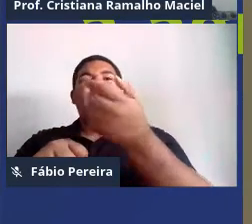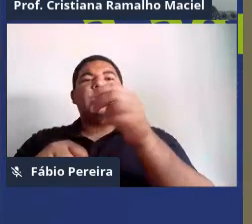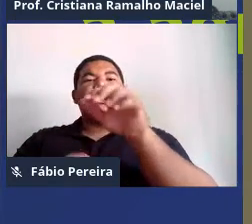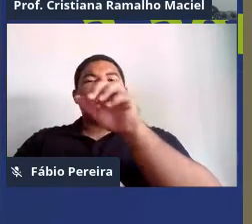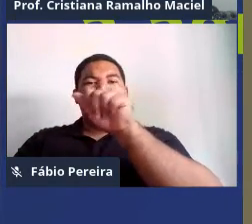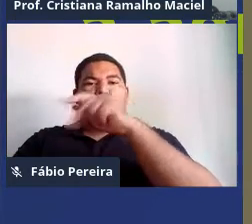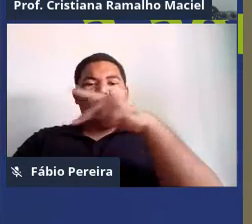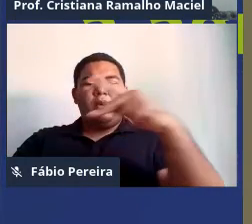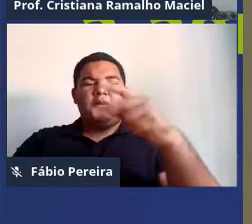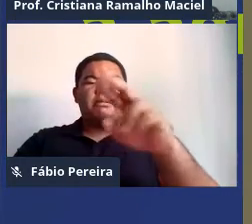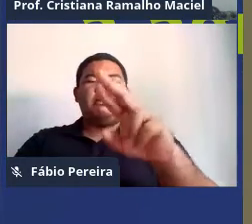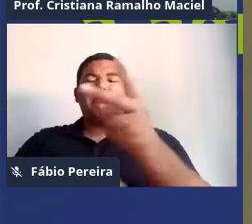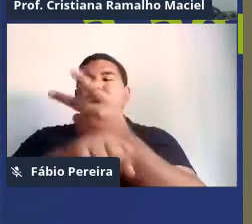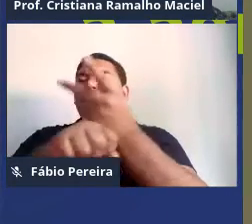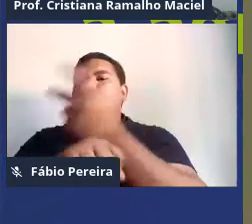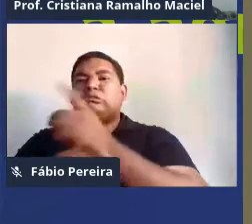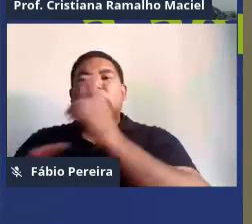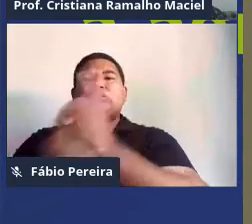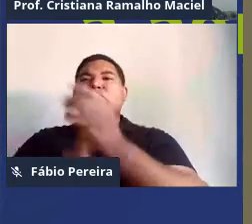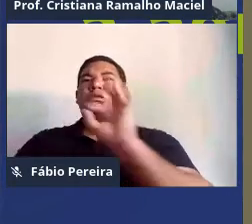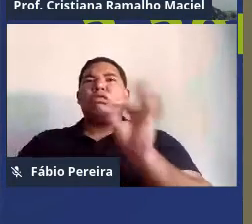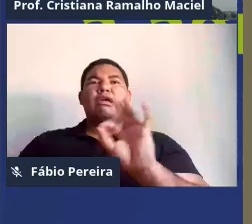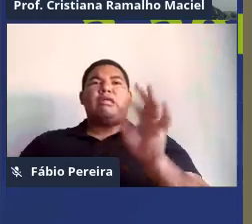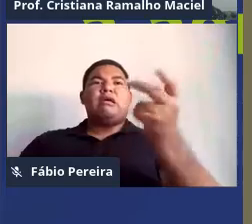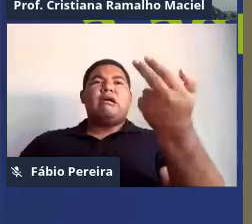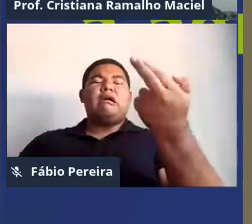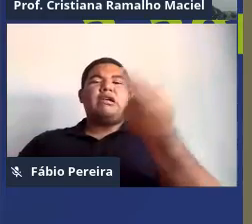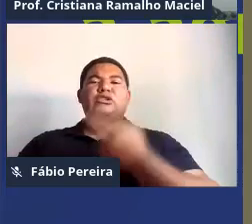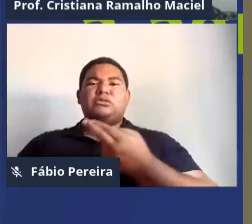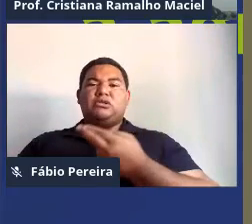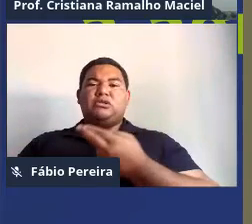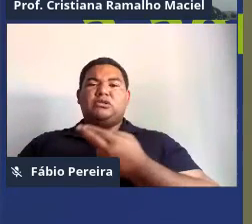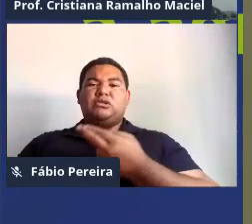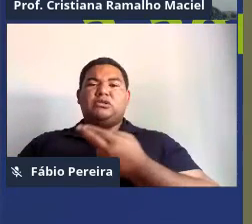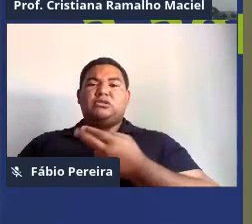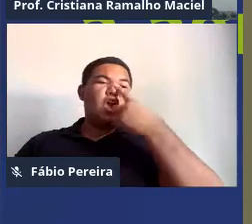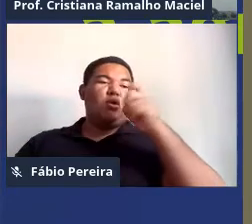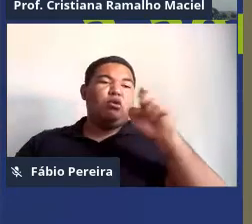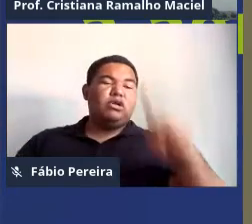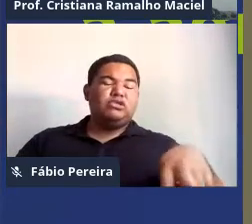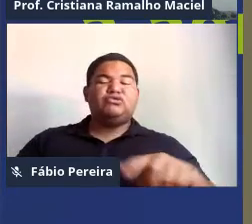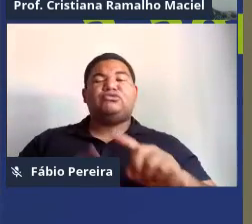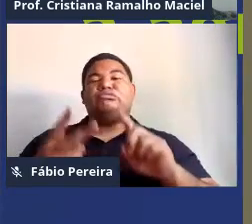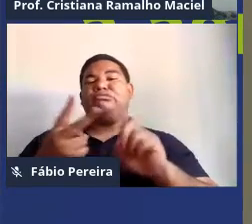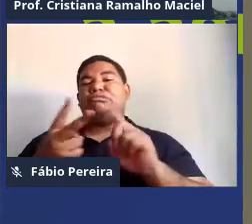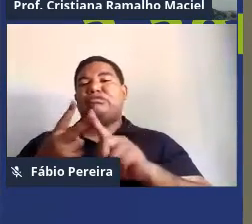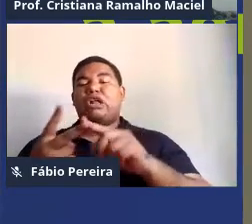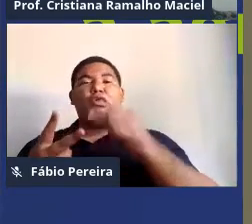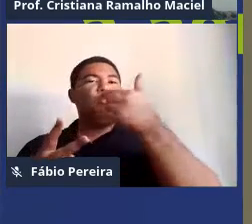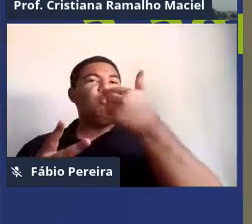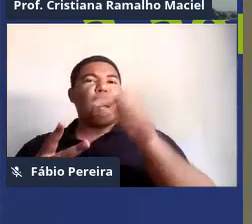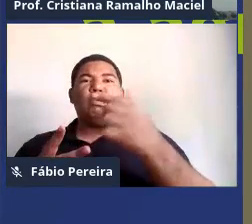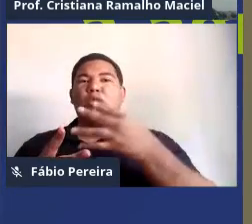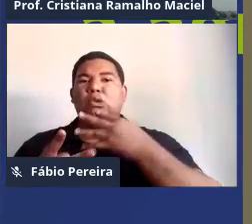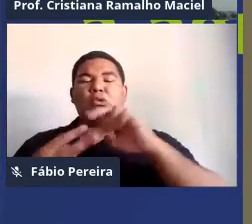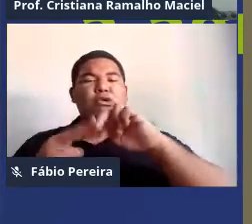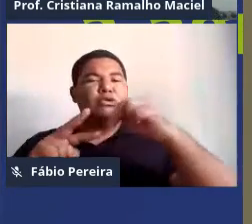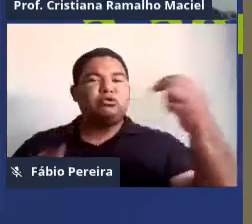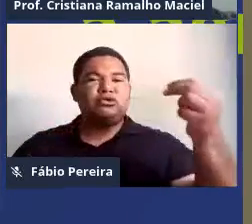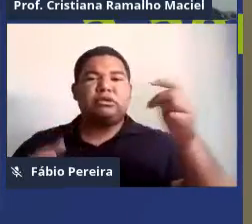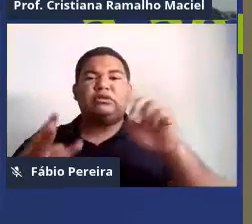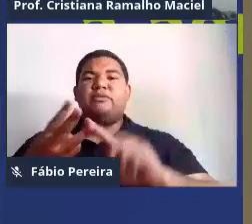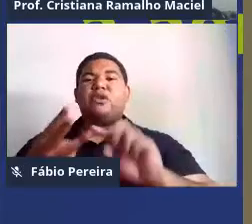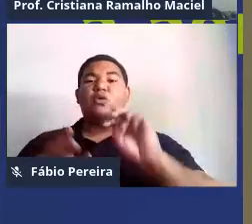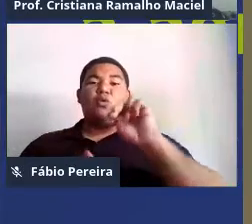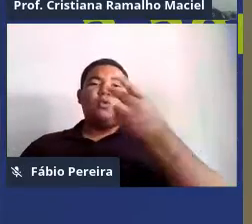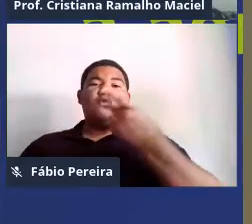que não é conhecido ainda. Ou ele pode me dizer exatamente o nome do gene, uma proteína de ligação,